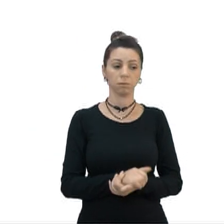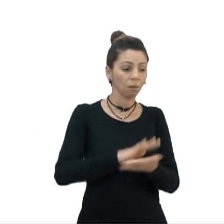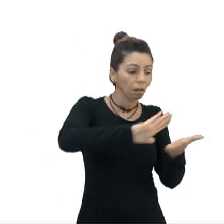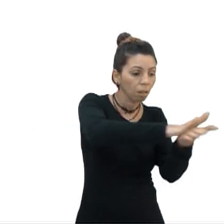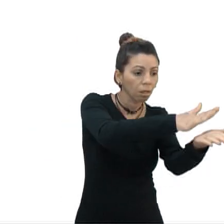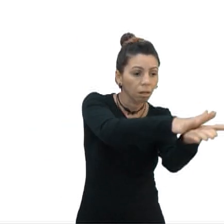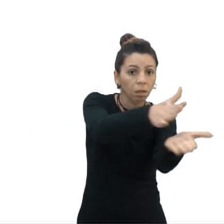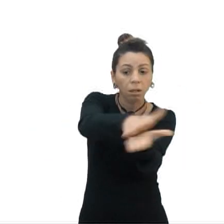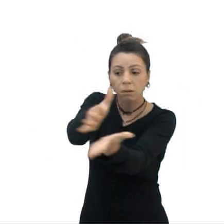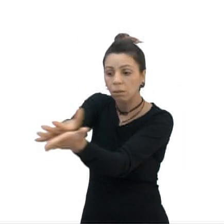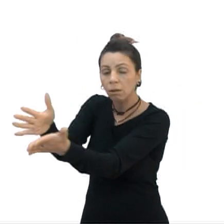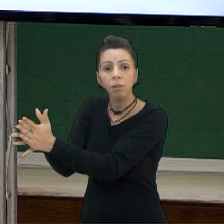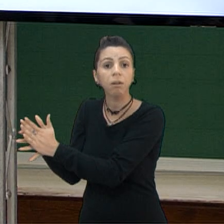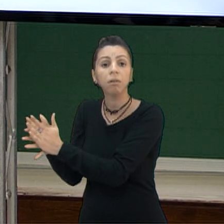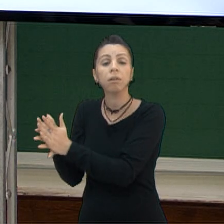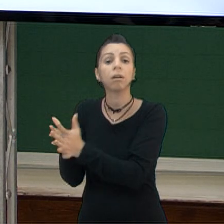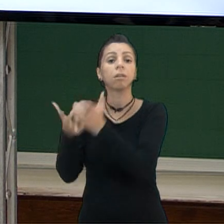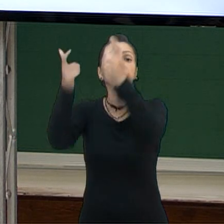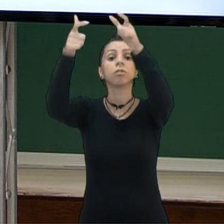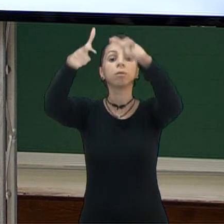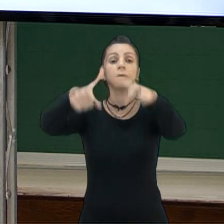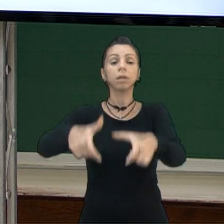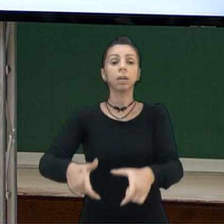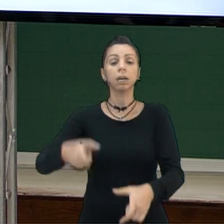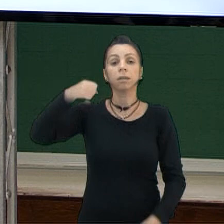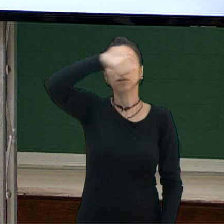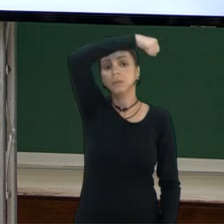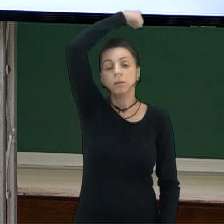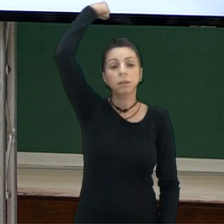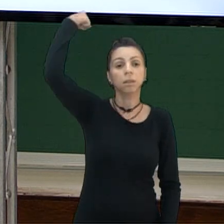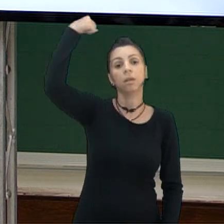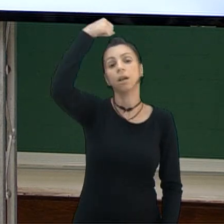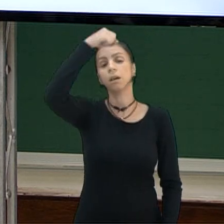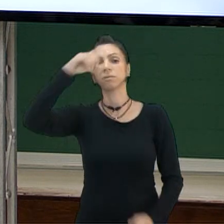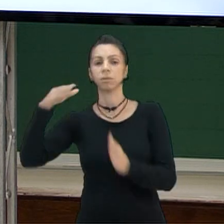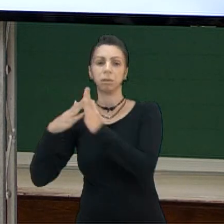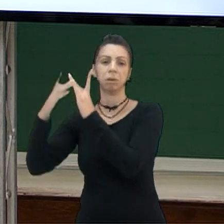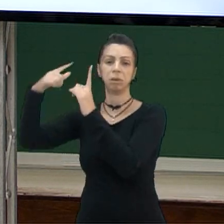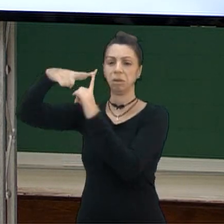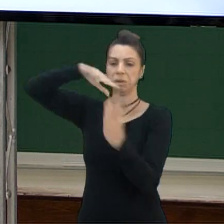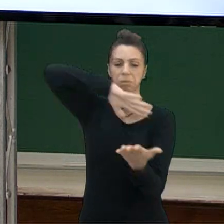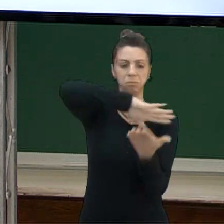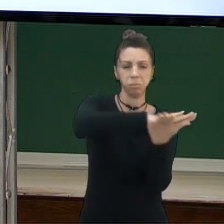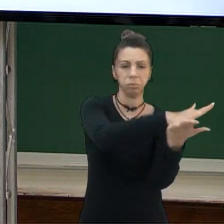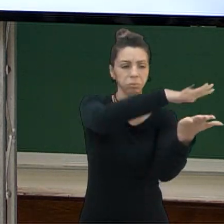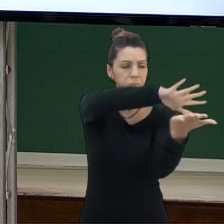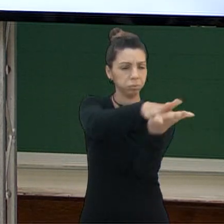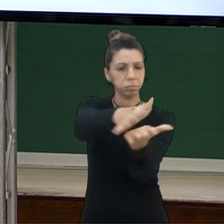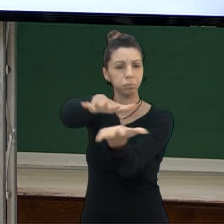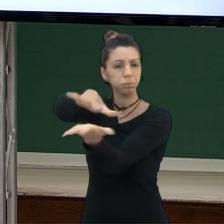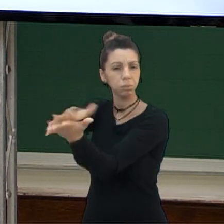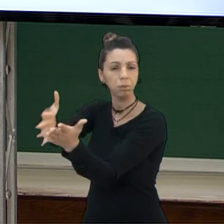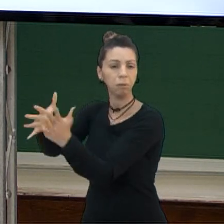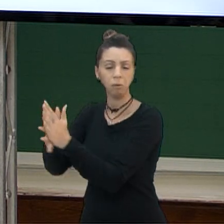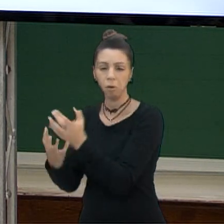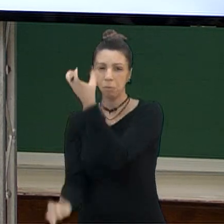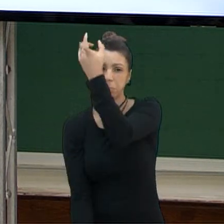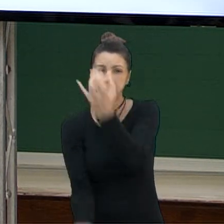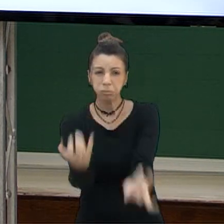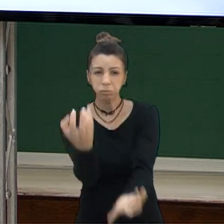de espaços sagrados, né? Quebração de imagens em igrejas, quebrações de terreiros, botar fogo